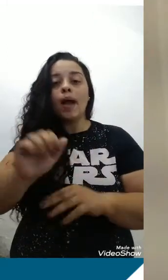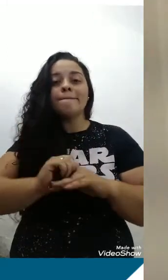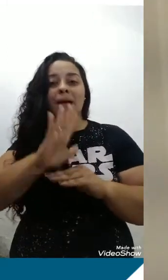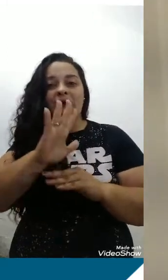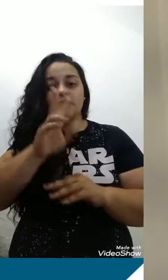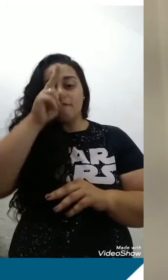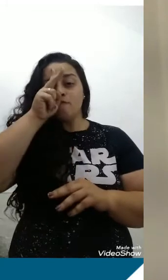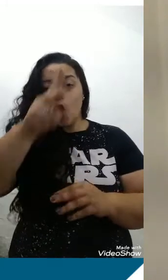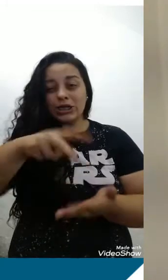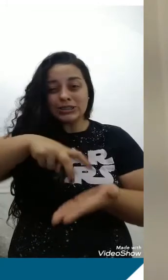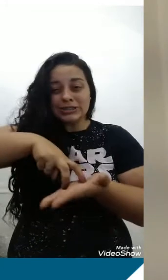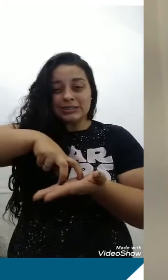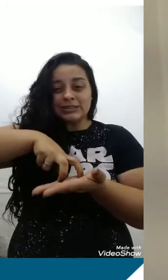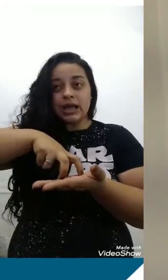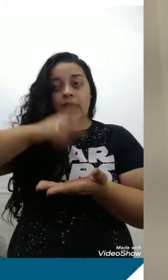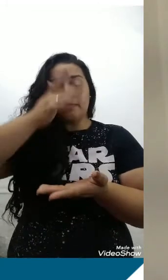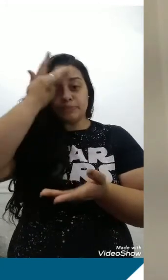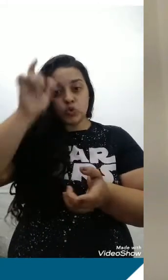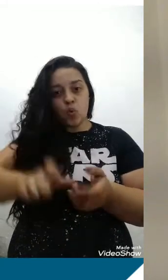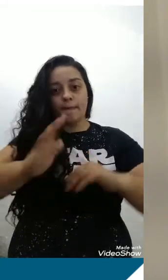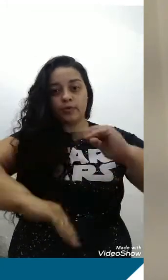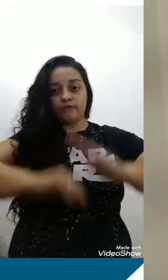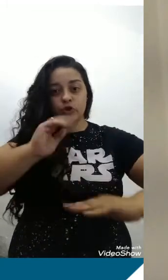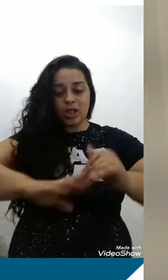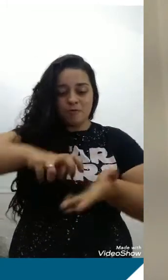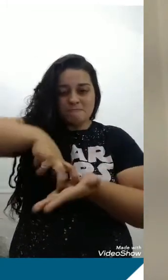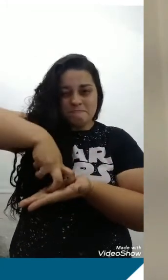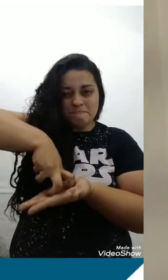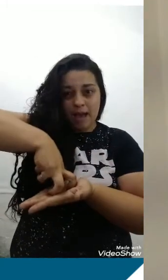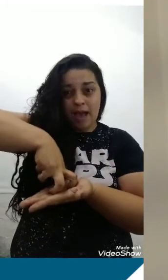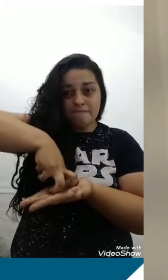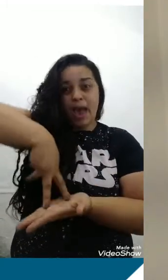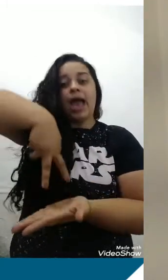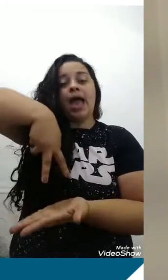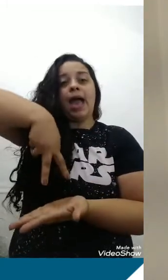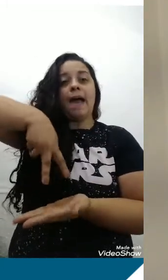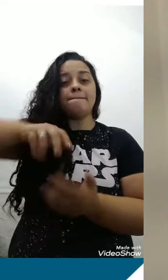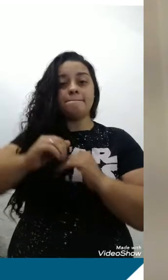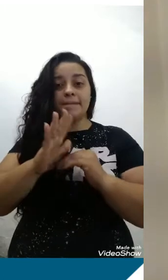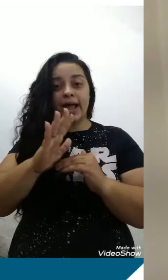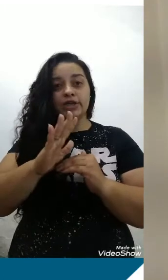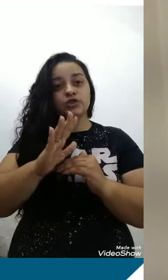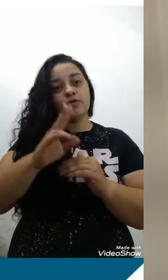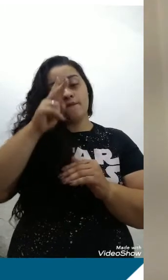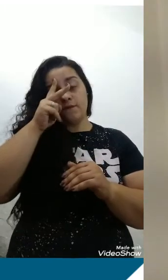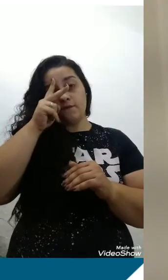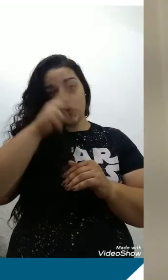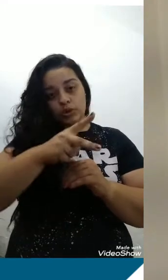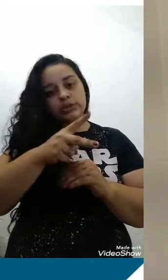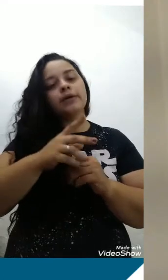quanto mais forte o atleta empurra o chão, ou seja,